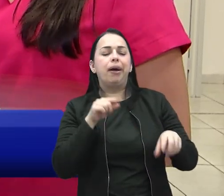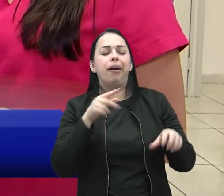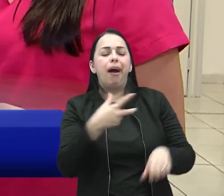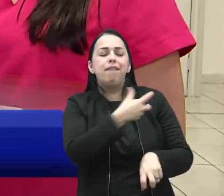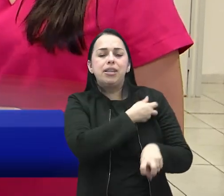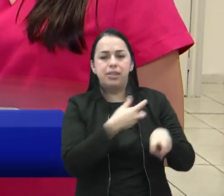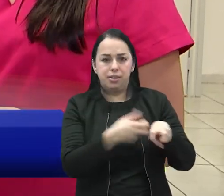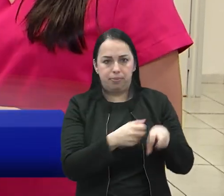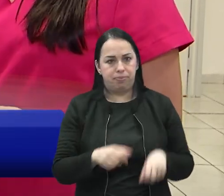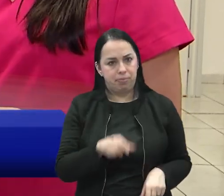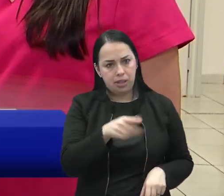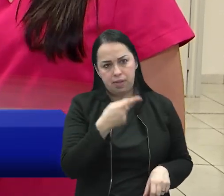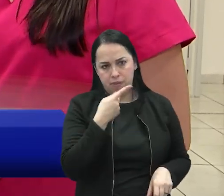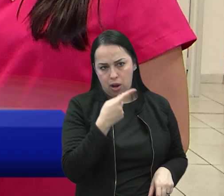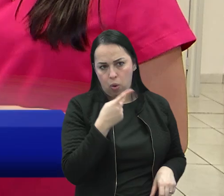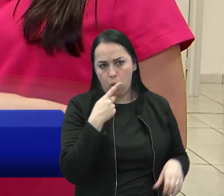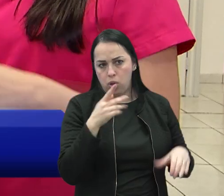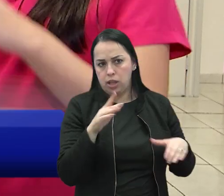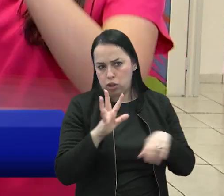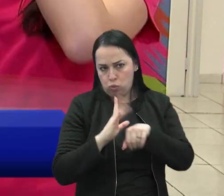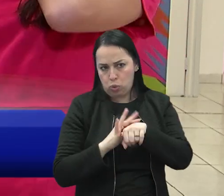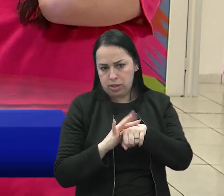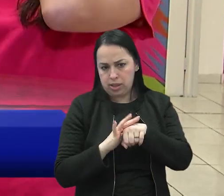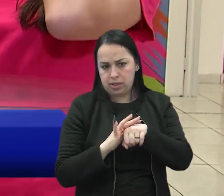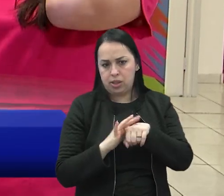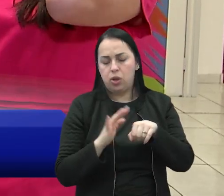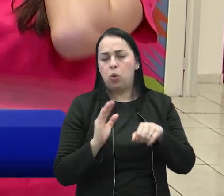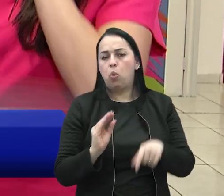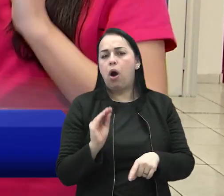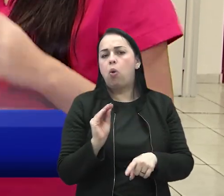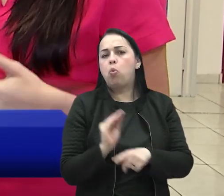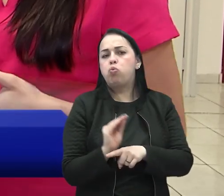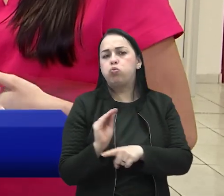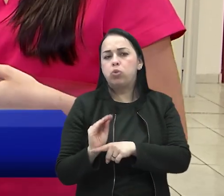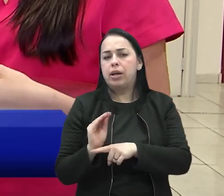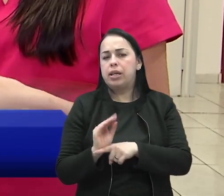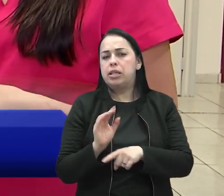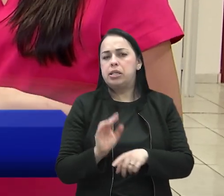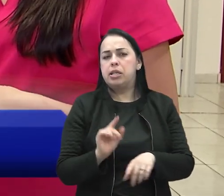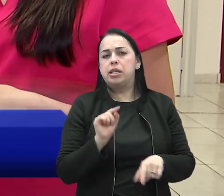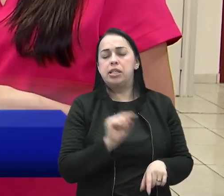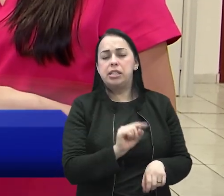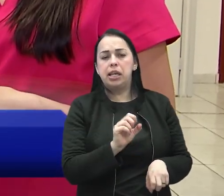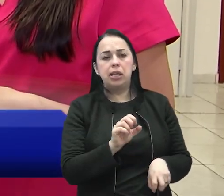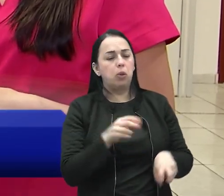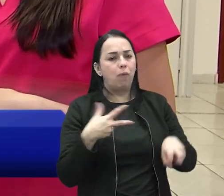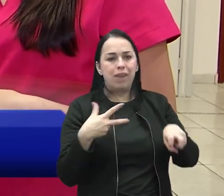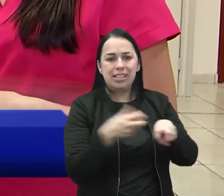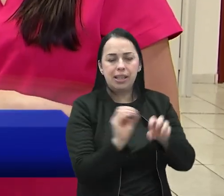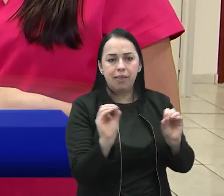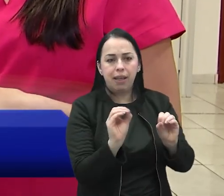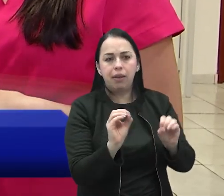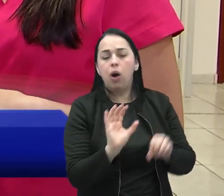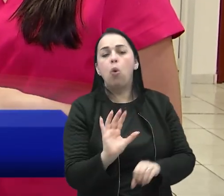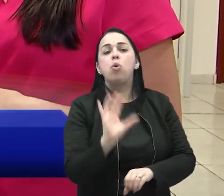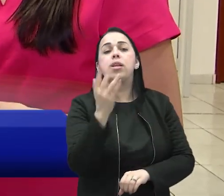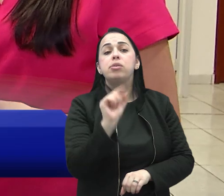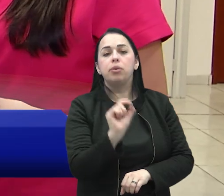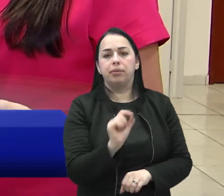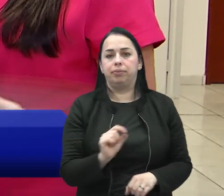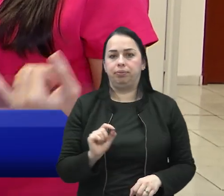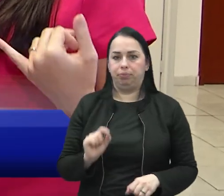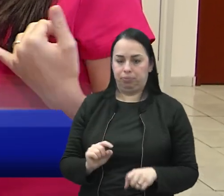ele, individualizado. Você comentou de algumas doenças. Quais doenças as vacinas protegem e quais os riscos de não vacinar os